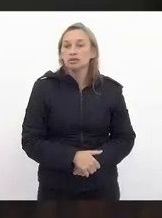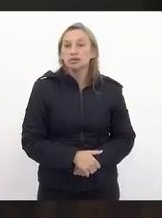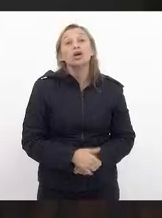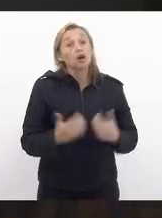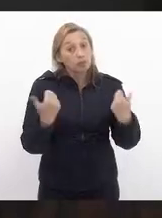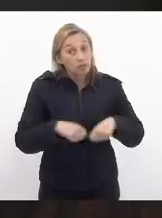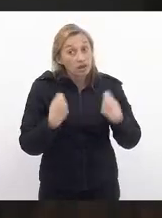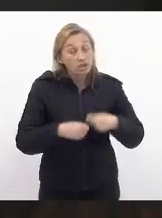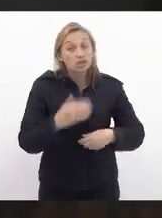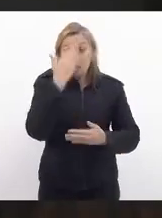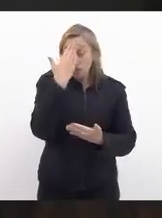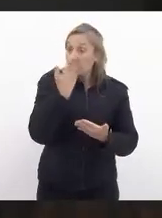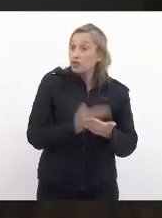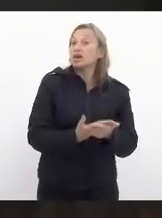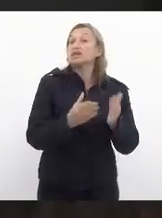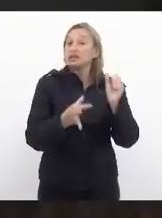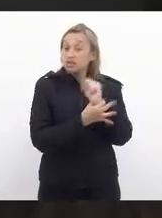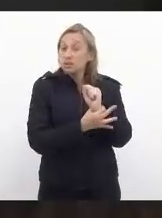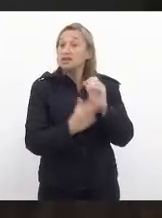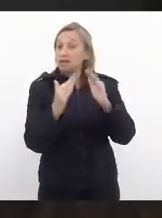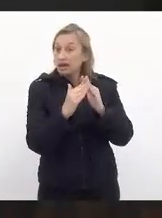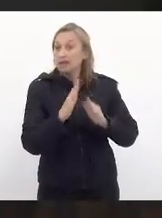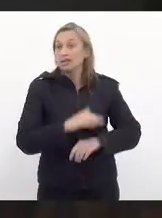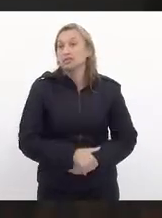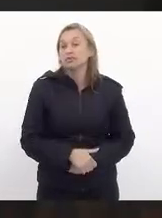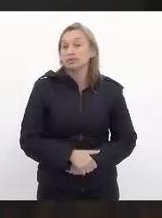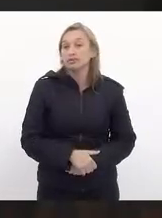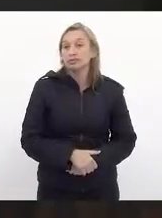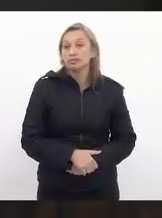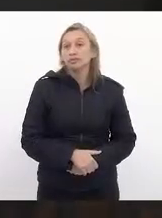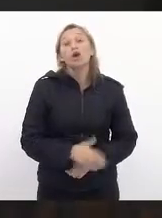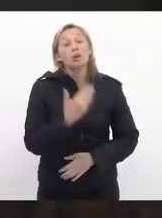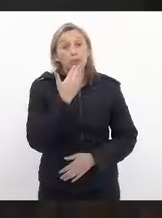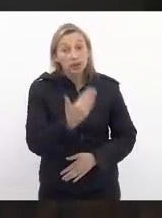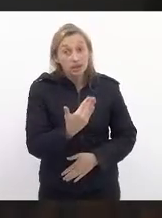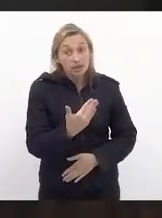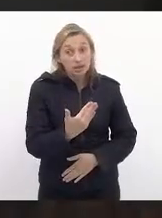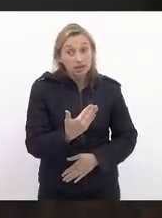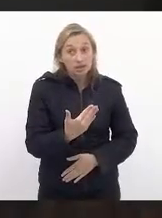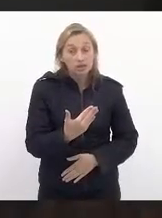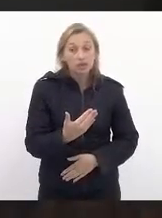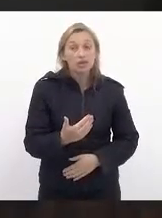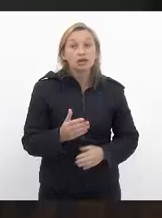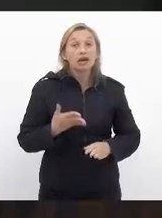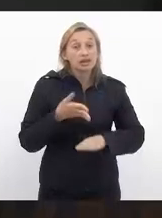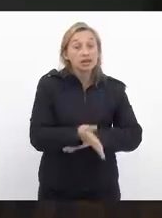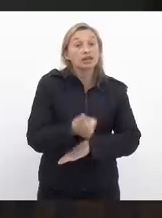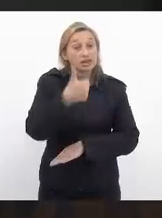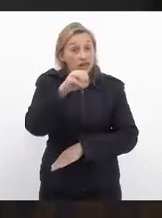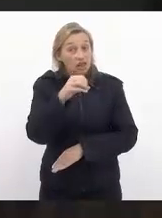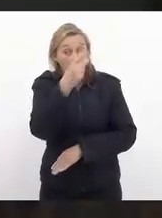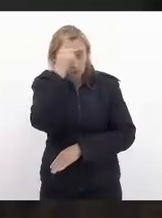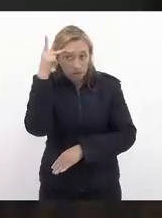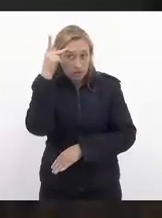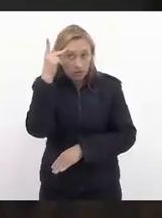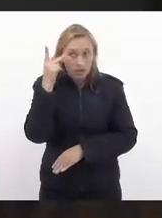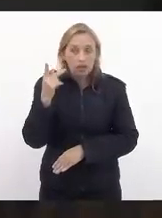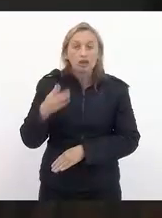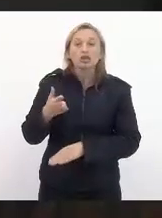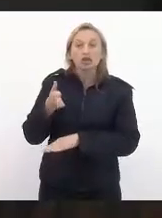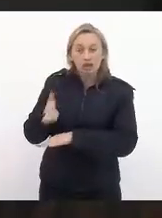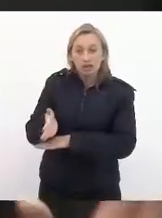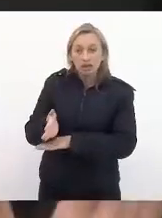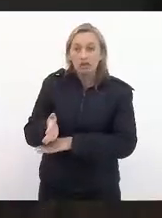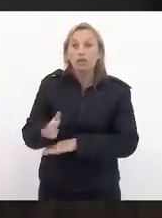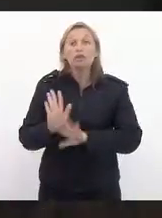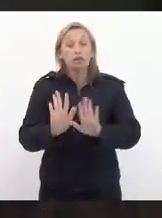e eu preciso confiar na segurança da casa então pedi para autorizar a entrada de dez pessoas hoje as 10 pessoas